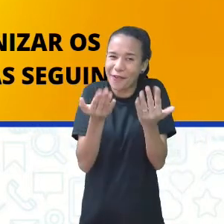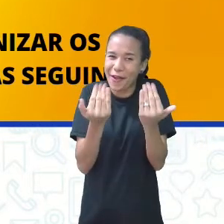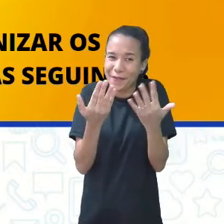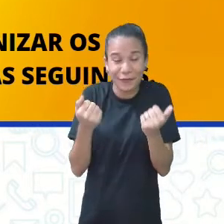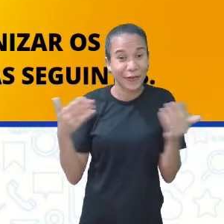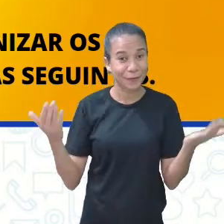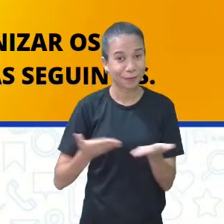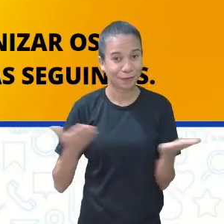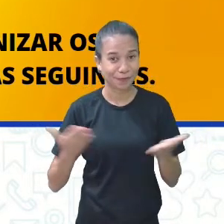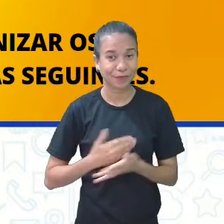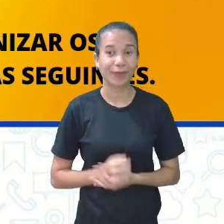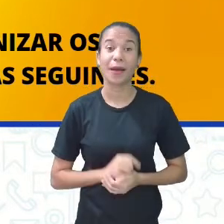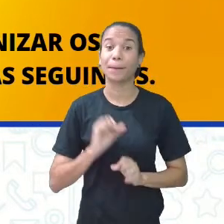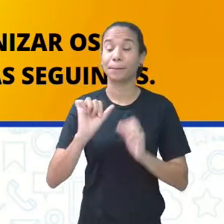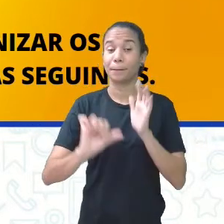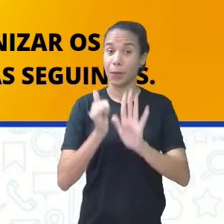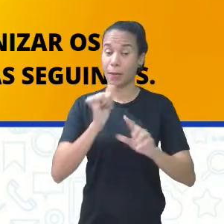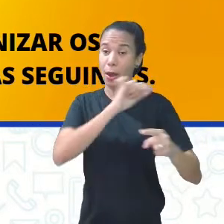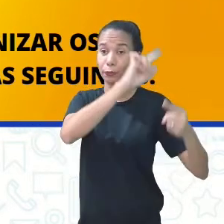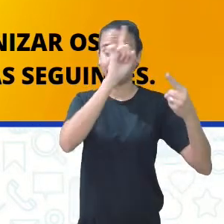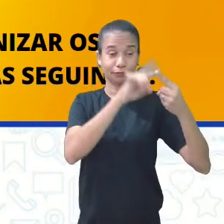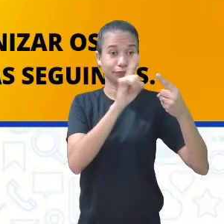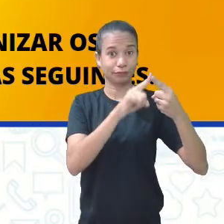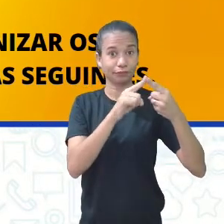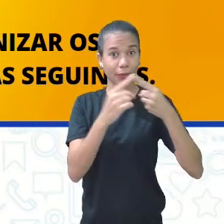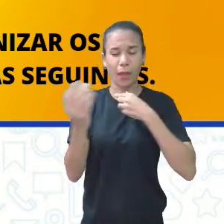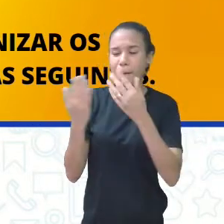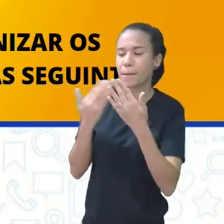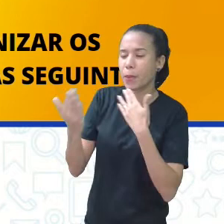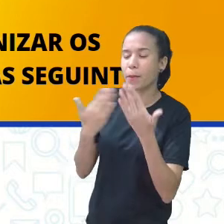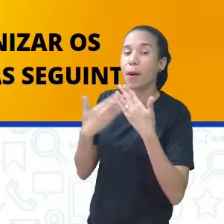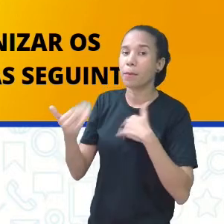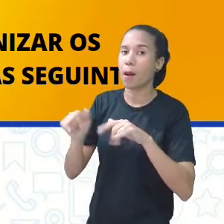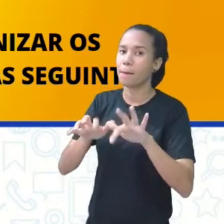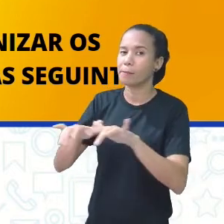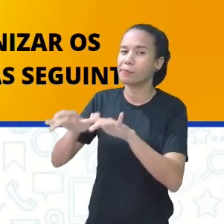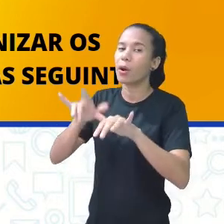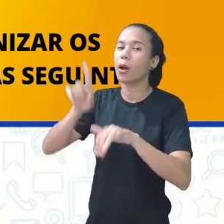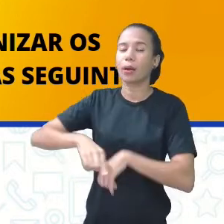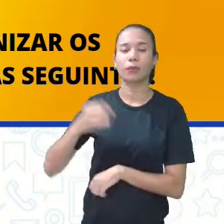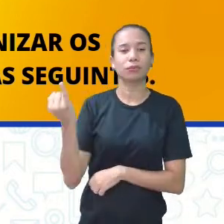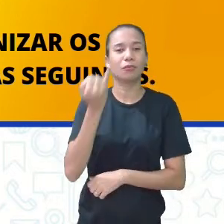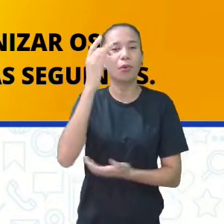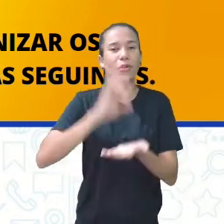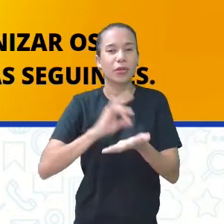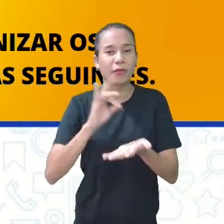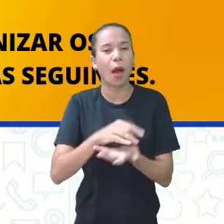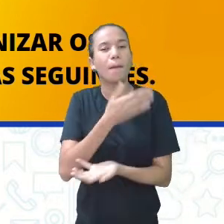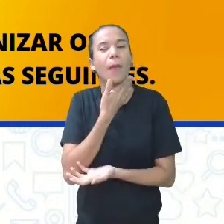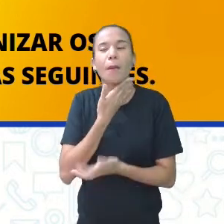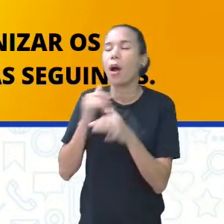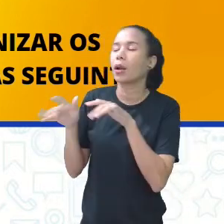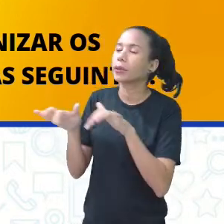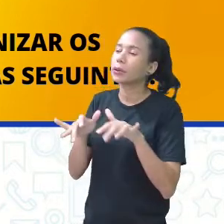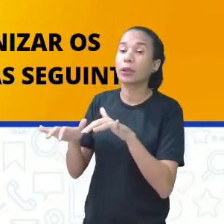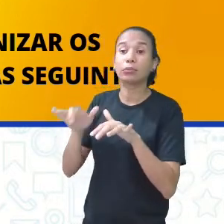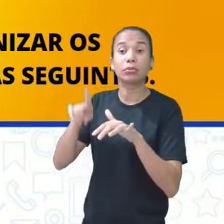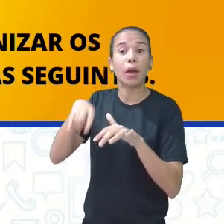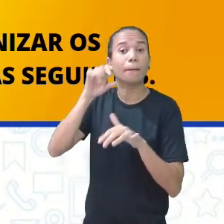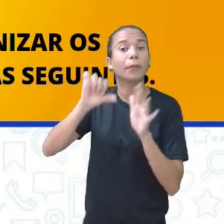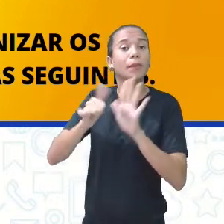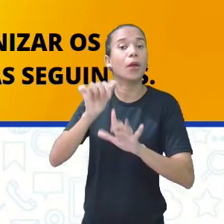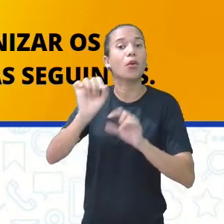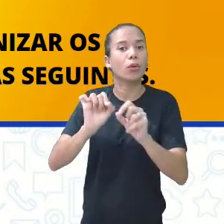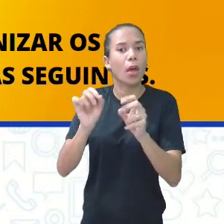vou fazer agora alguns convites. Primeiro, a interagir no chat. É muito importante interagir no chat. E a primeira coisa